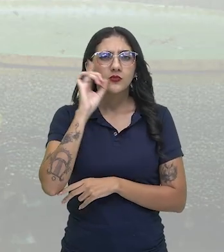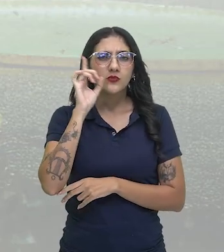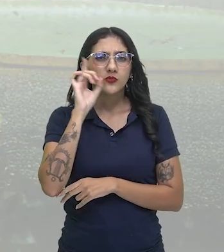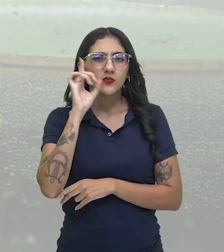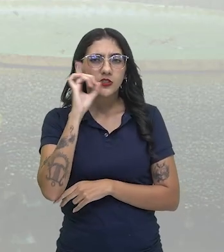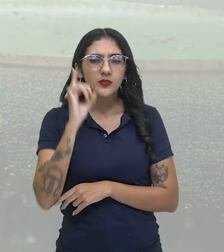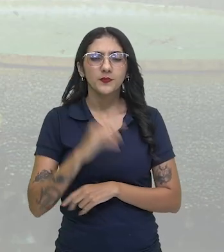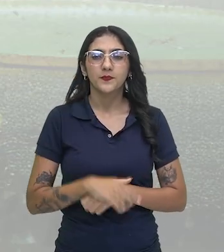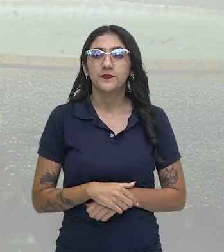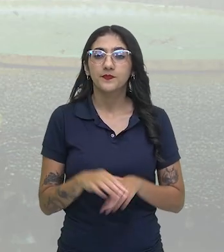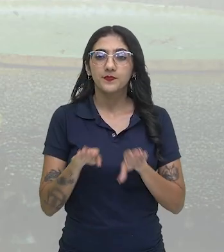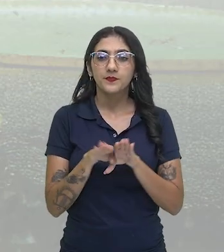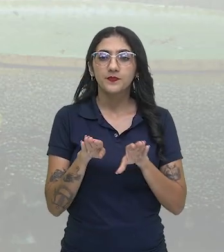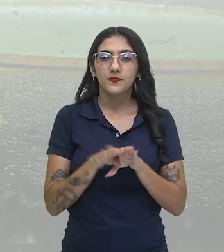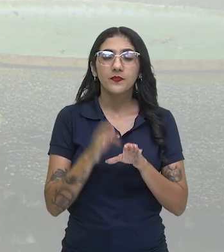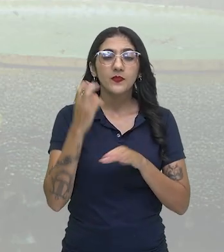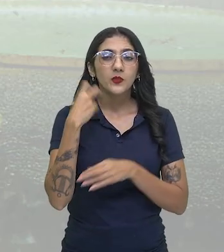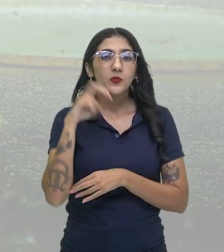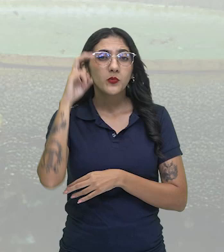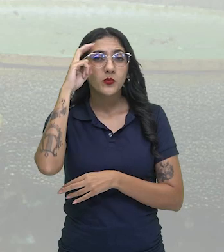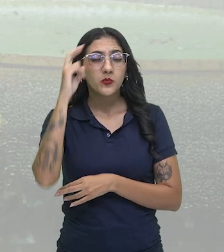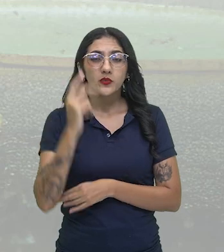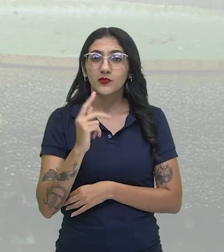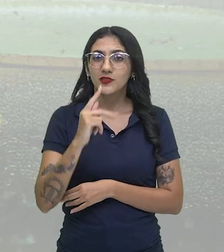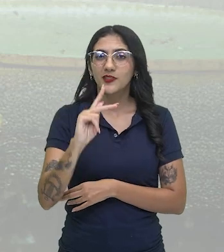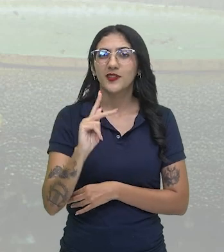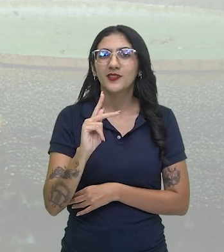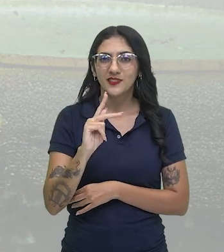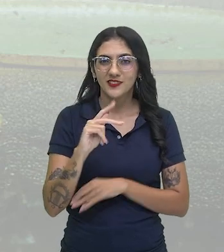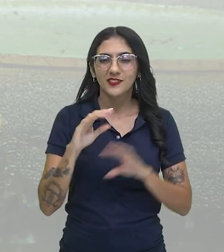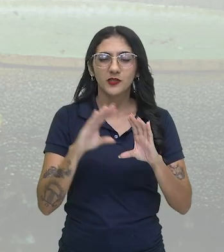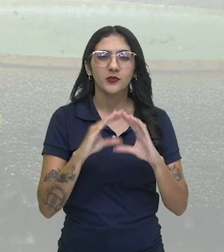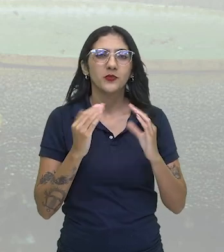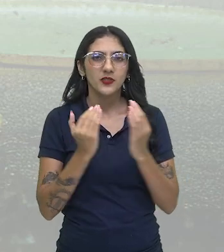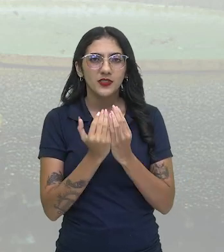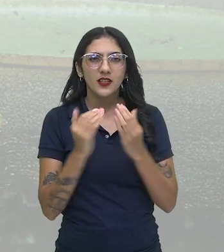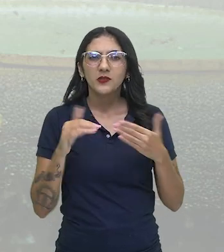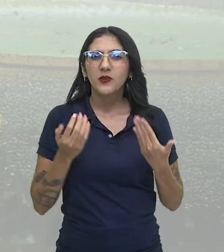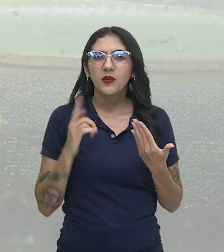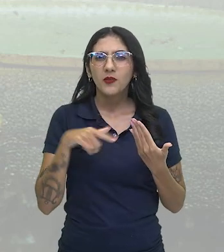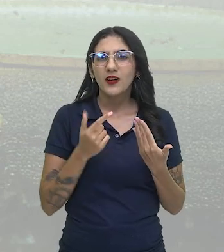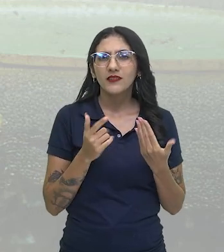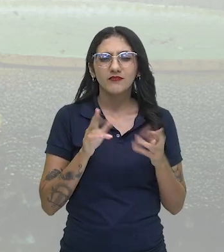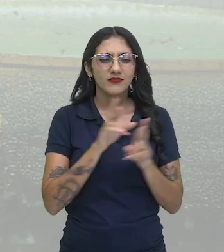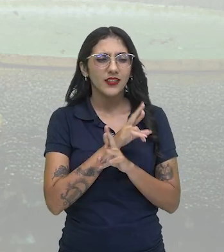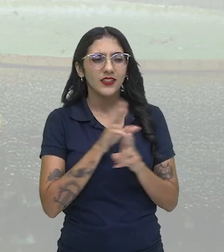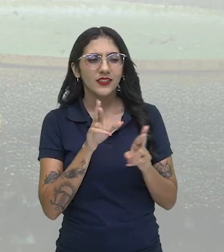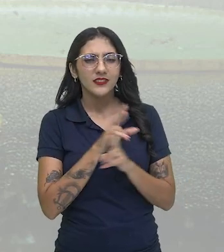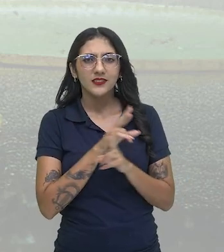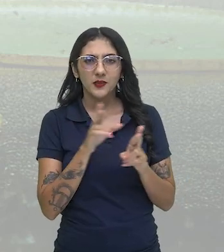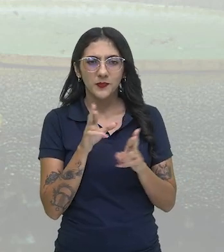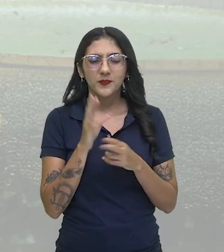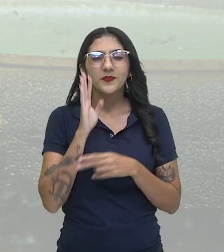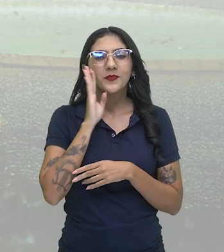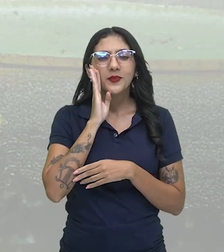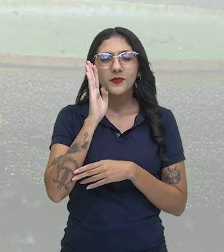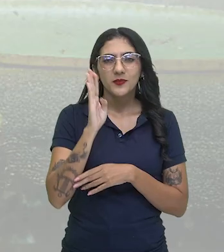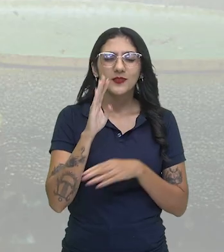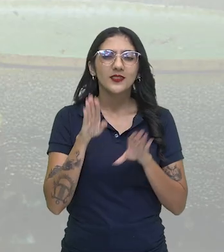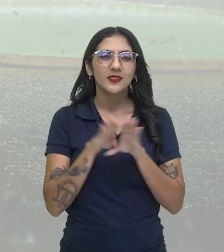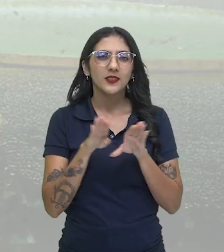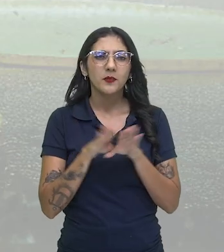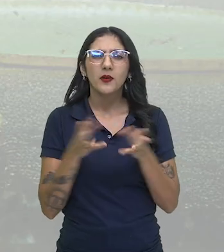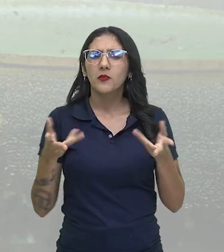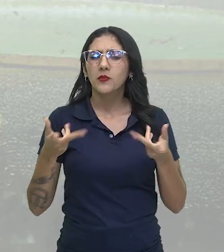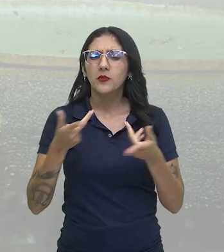à cultura da sua comunidade, como é que tem essa relação, como ela é feita, e principalmente a qualidade de vida.